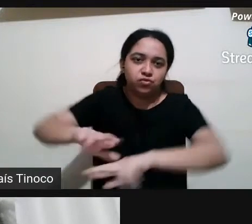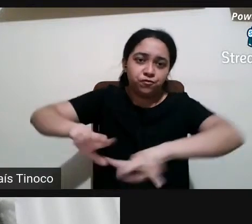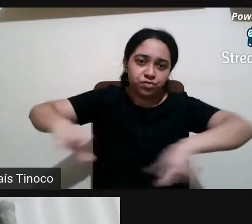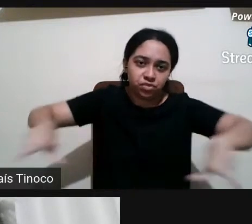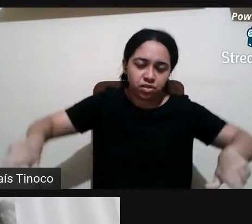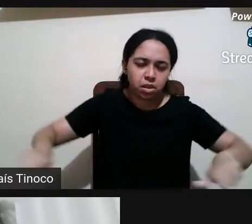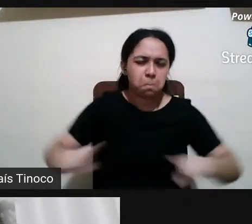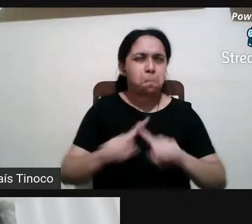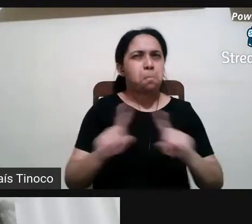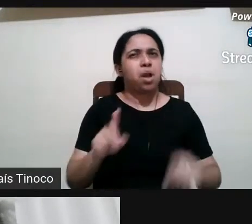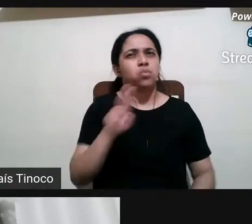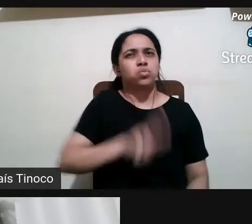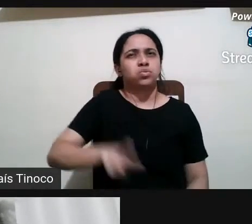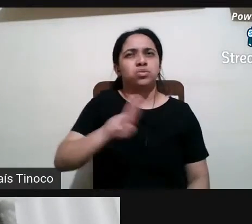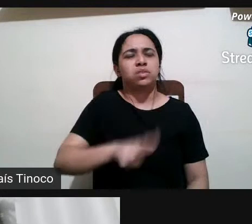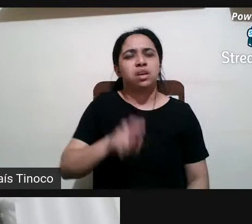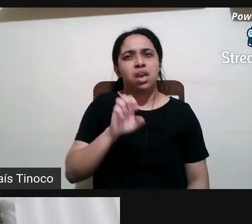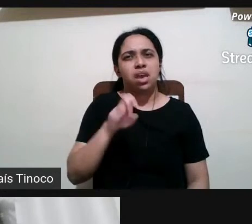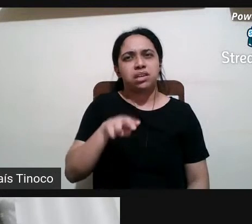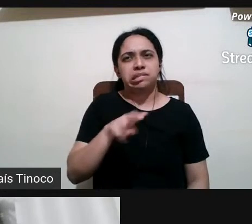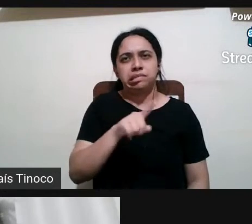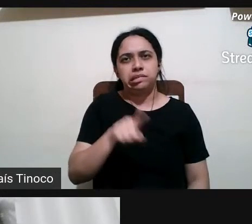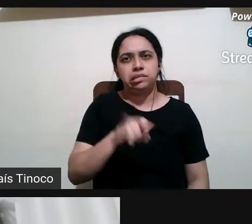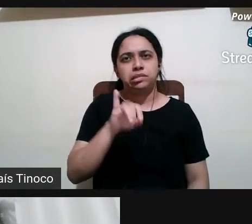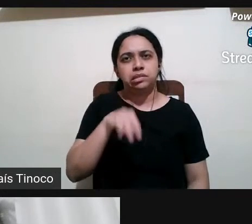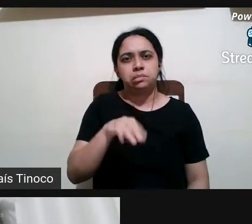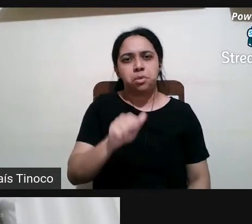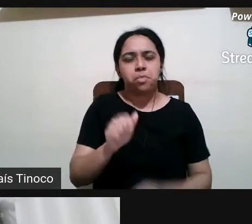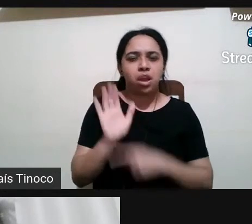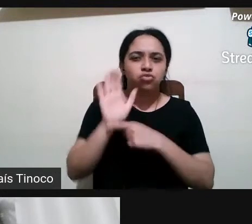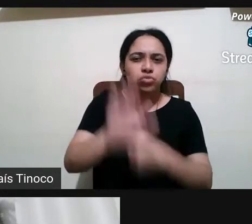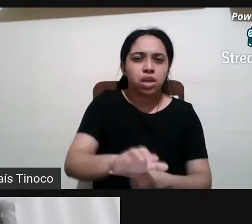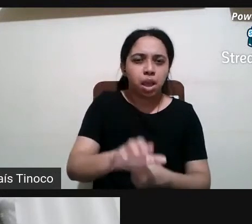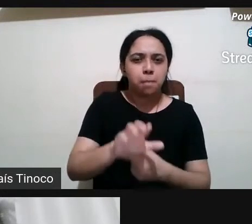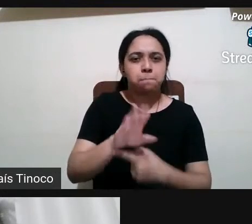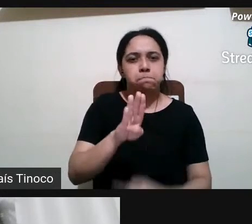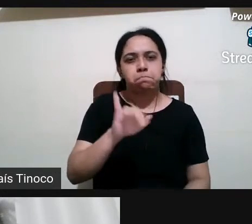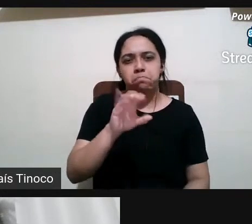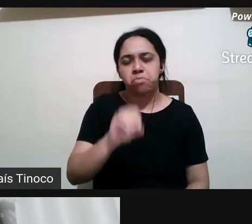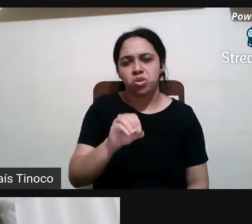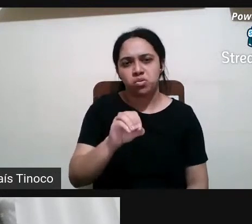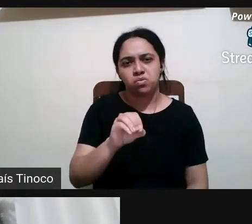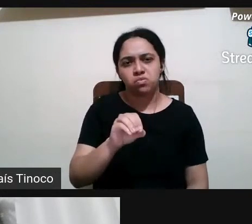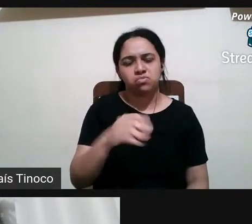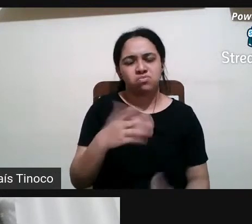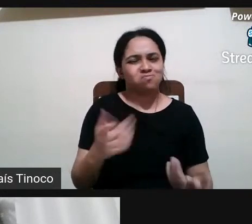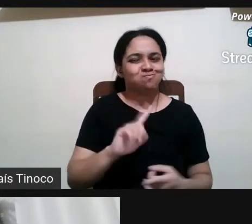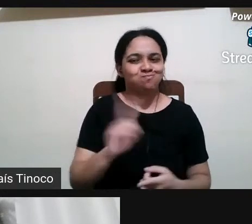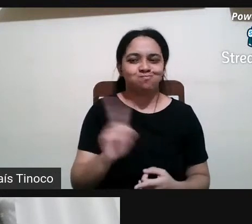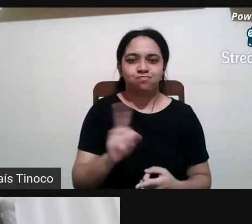enzima para degradar, eu não tenho leitura nesse sentido.